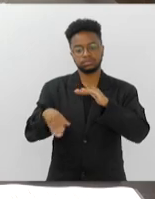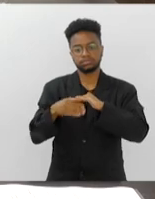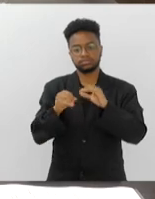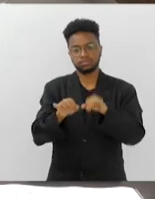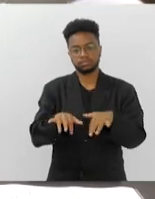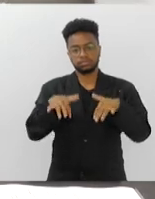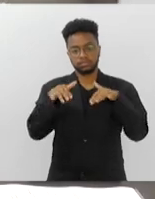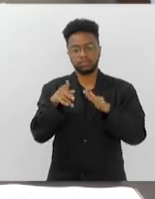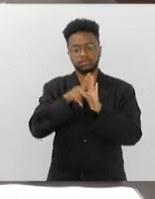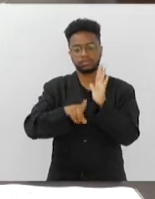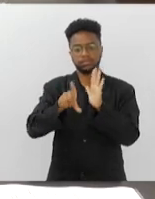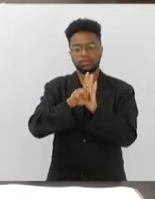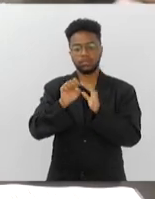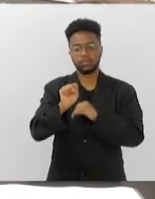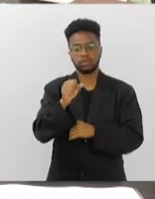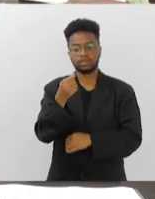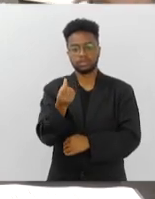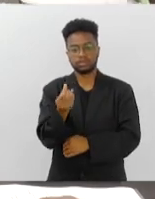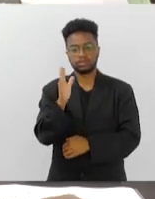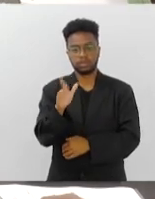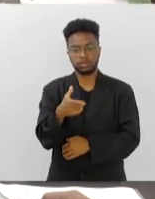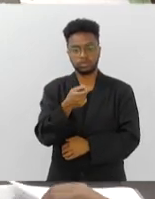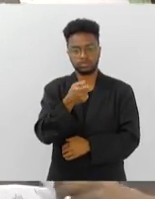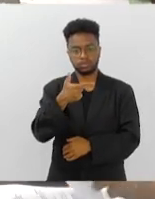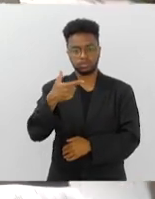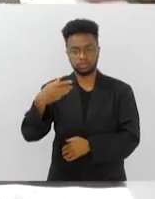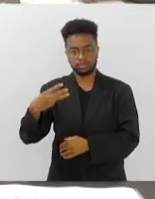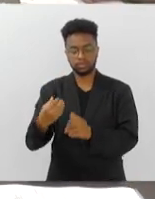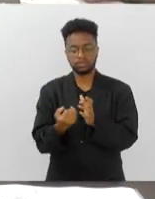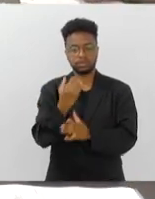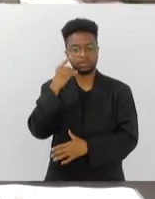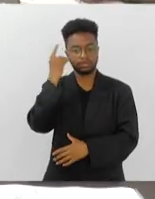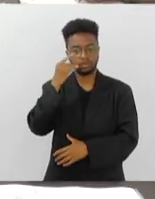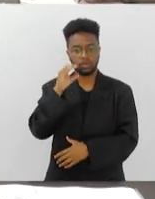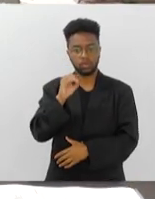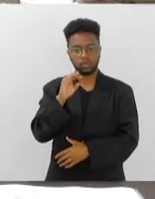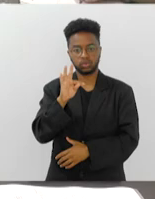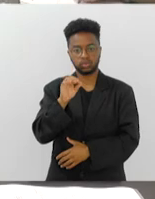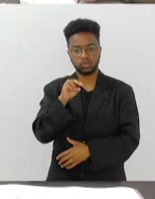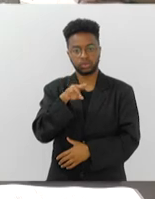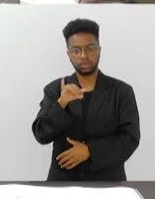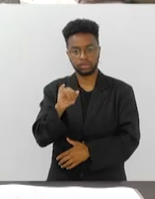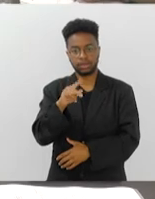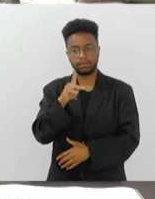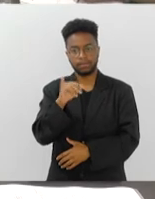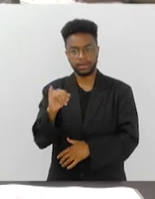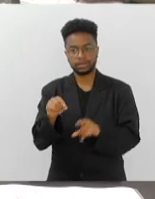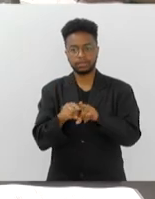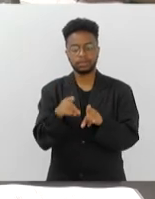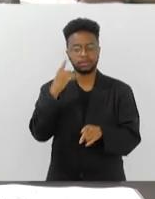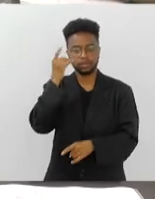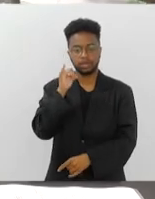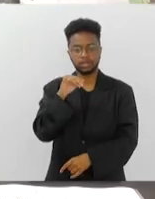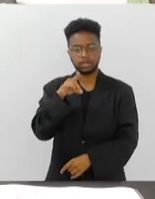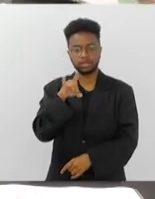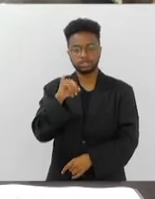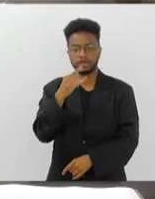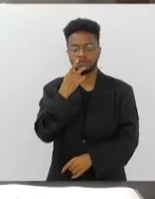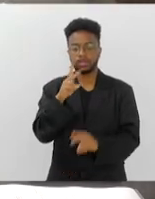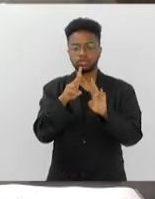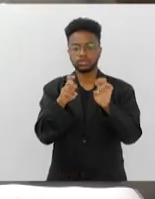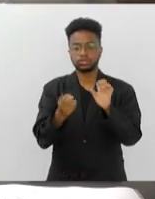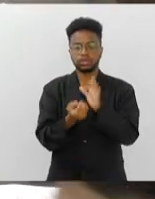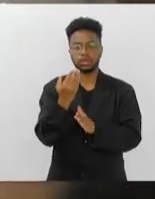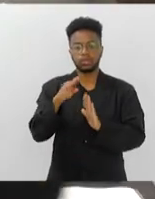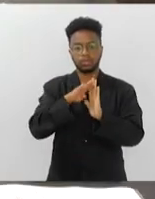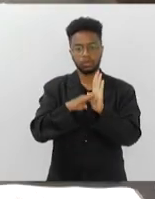ao projeto de lei 86-A de 23, de autoria do deputado Otônio de Paula Pai e da deputada Índia Armelau, que dispõe sobre a criação do programa